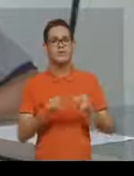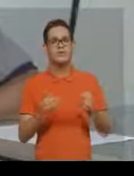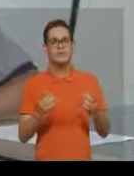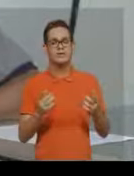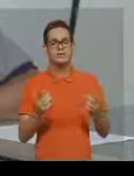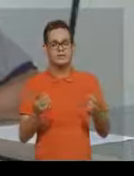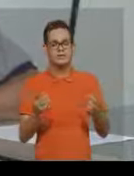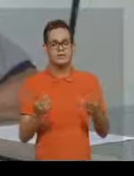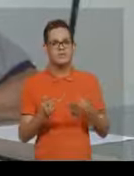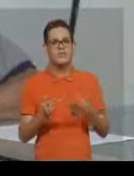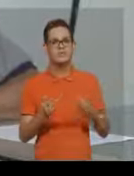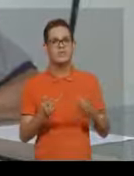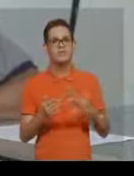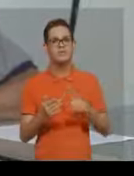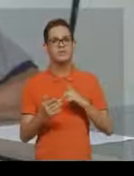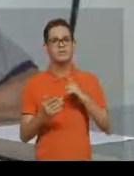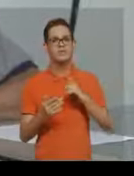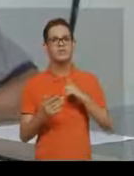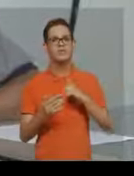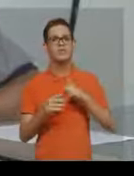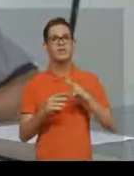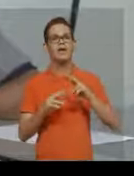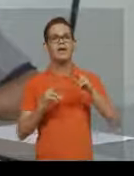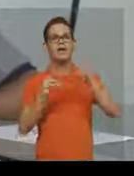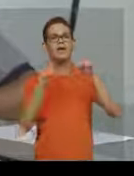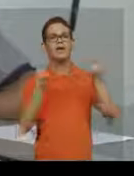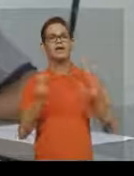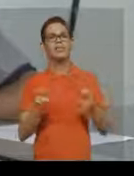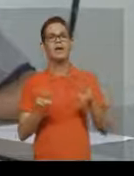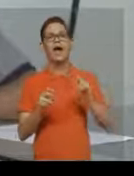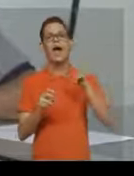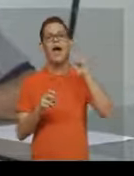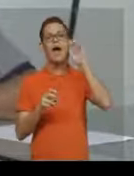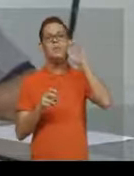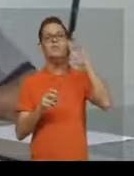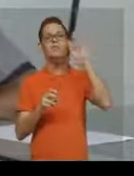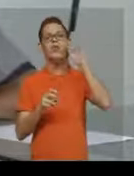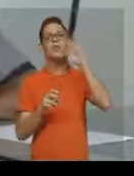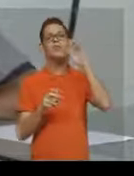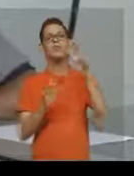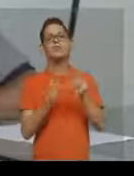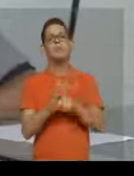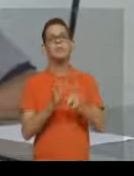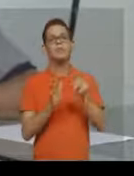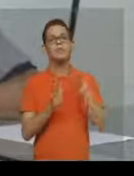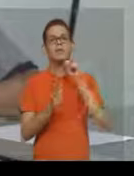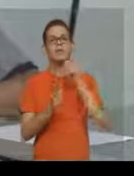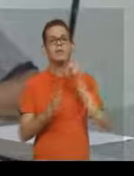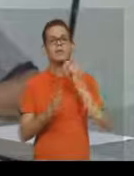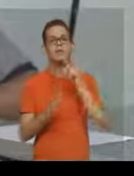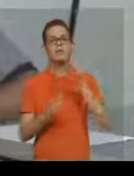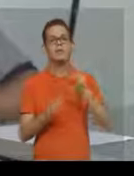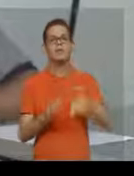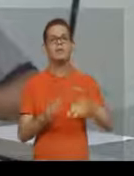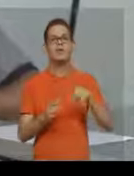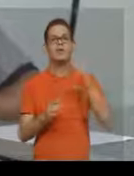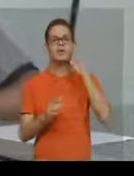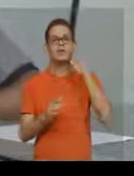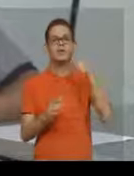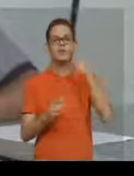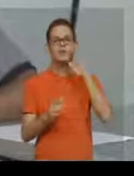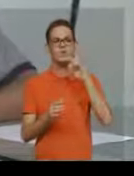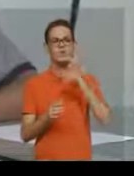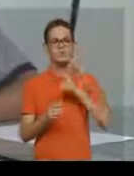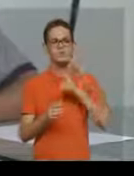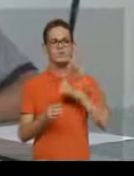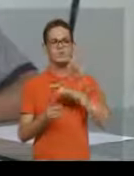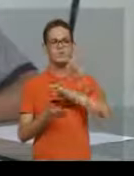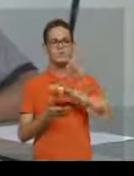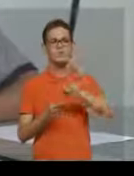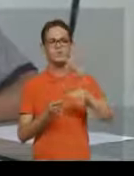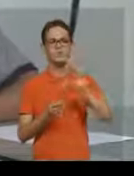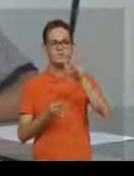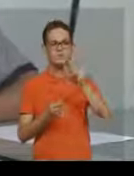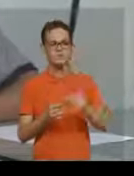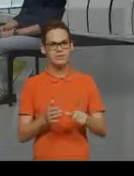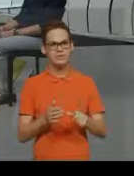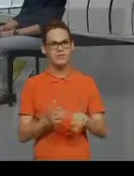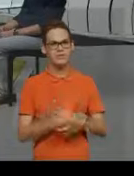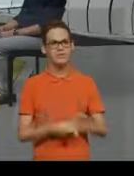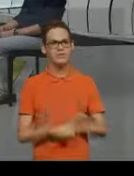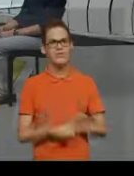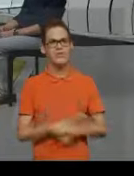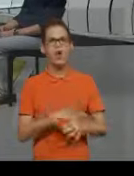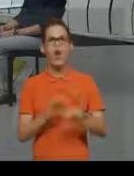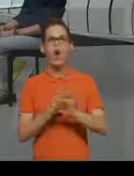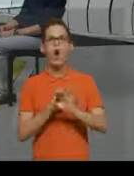disso surgiu o termo American Dream, que é o sonho americano, e esse sonho ainda existe para muita gente, Cláudia.